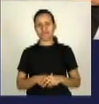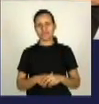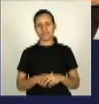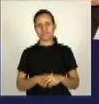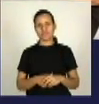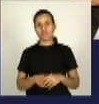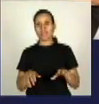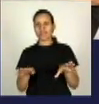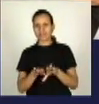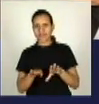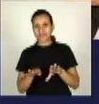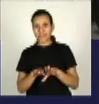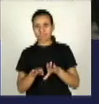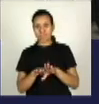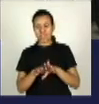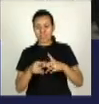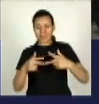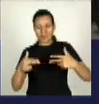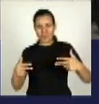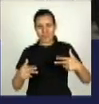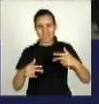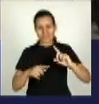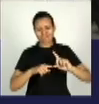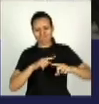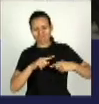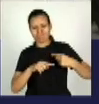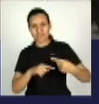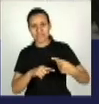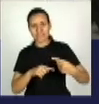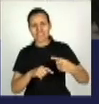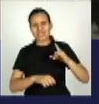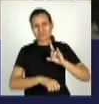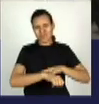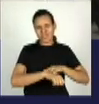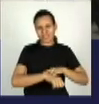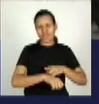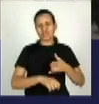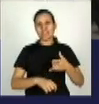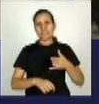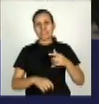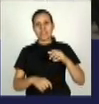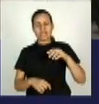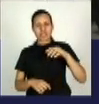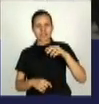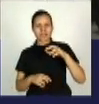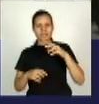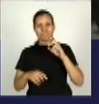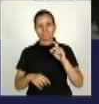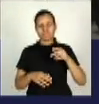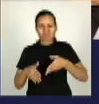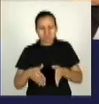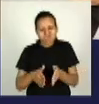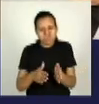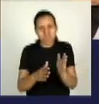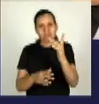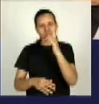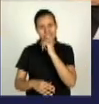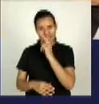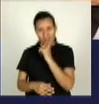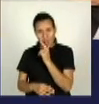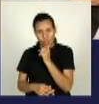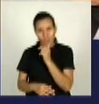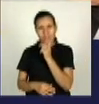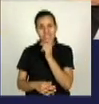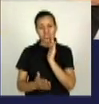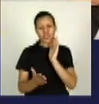que as mulheres usam, mas também o metabólito que vai através da urina na rede sanitária, isso